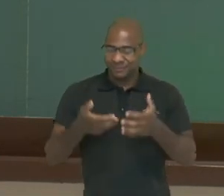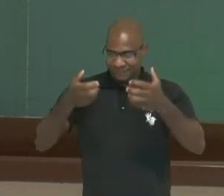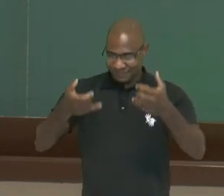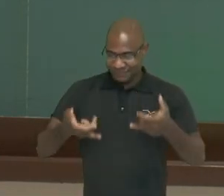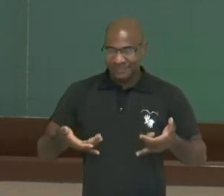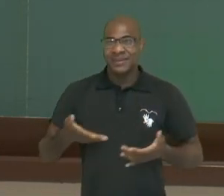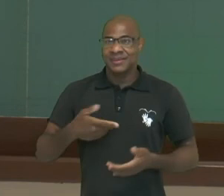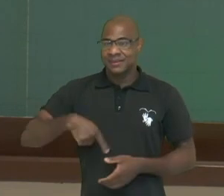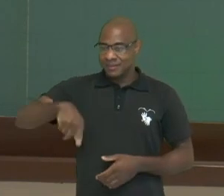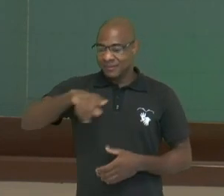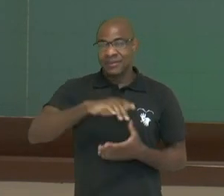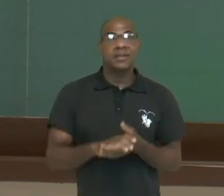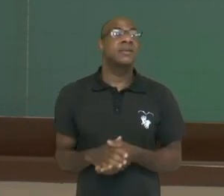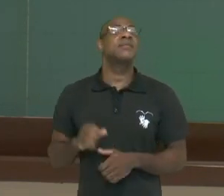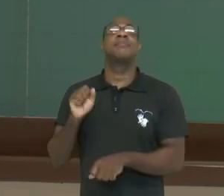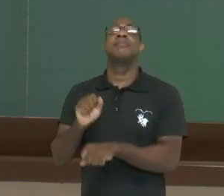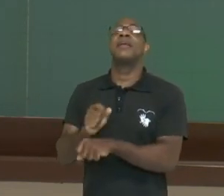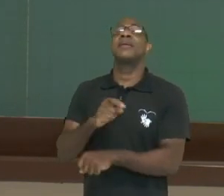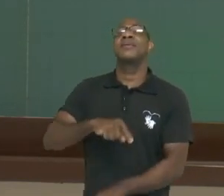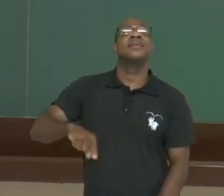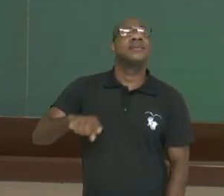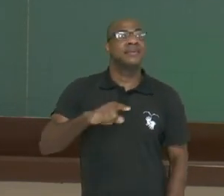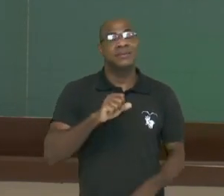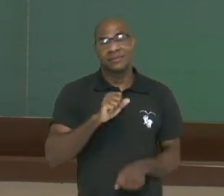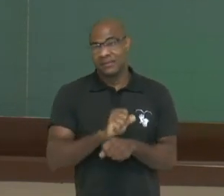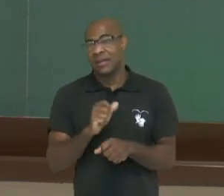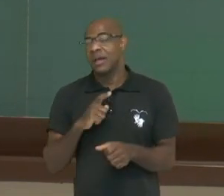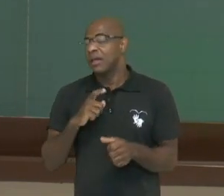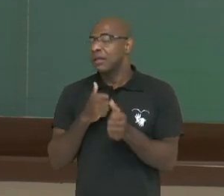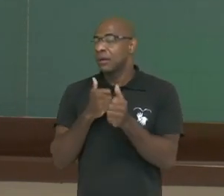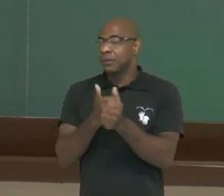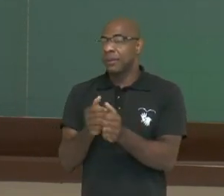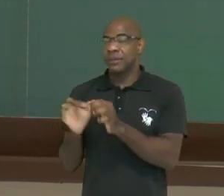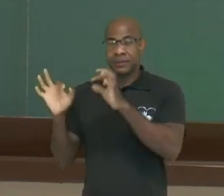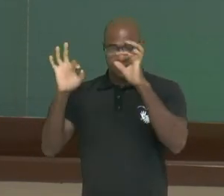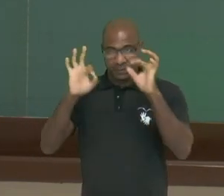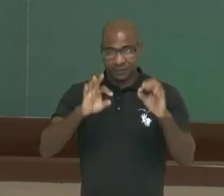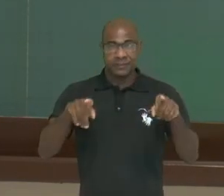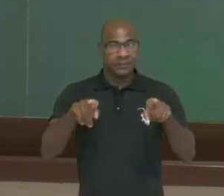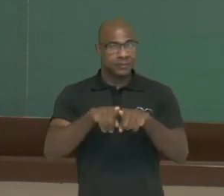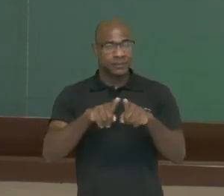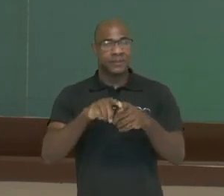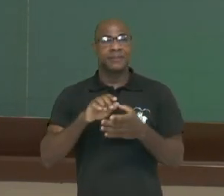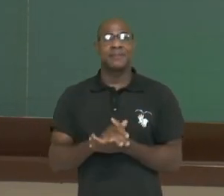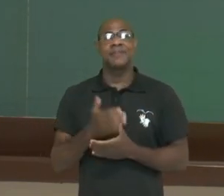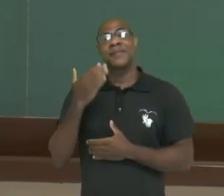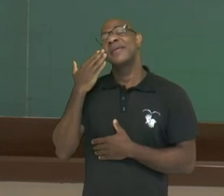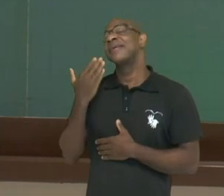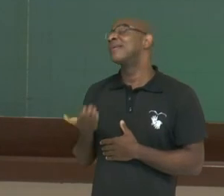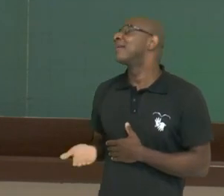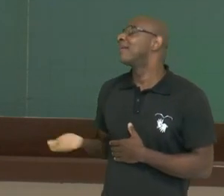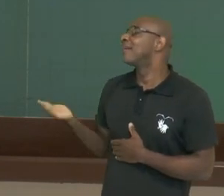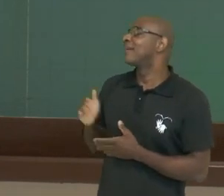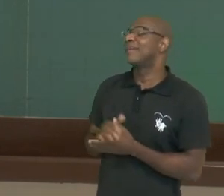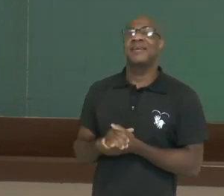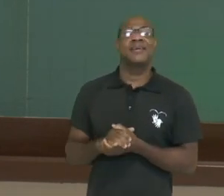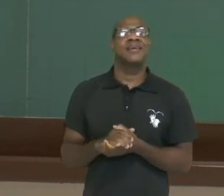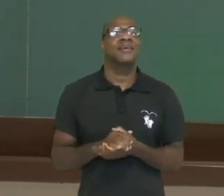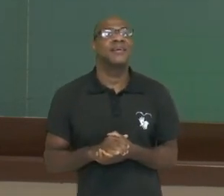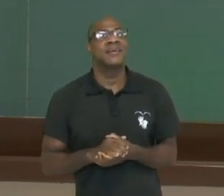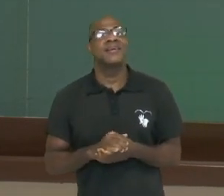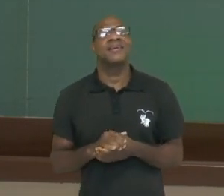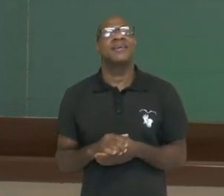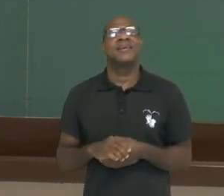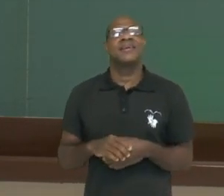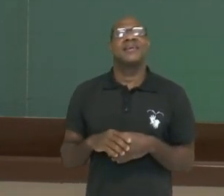gente espera que vocês aí também estejam acompanhando tudo legalzinho. Vamos verificar então aqui o termo que ele está se referindo. Qual